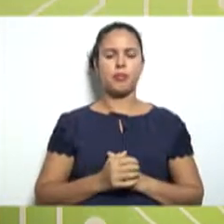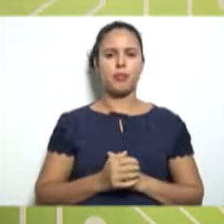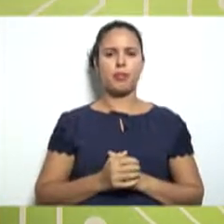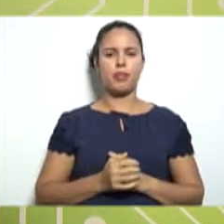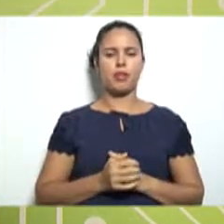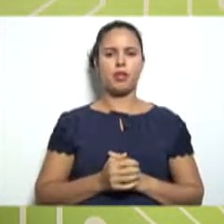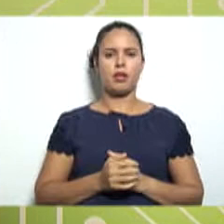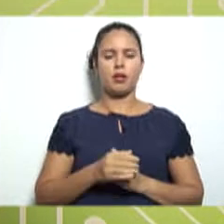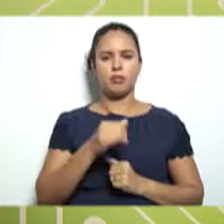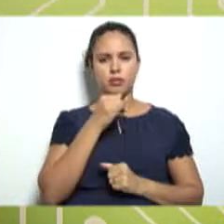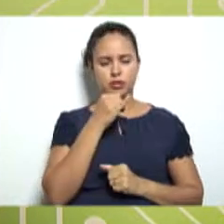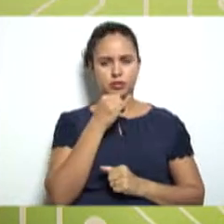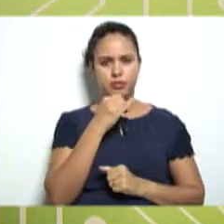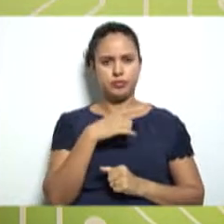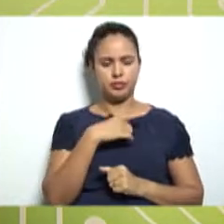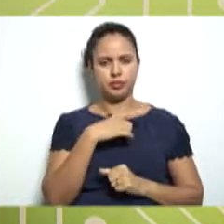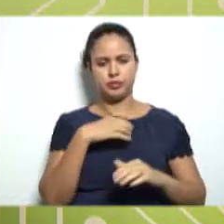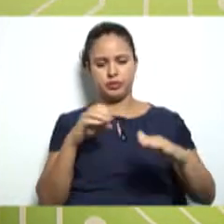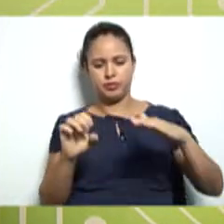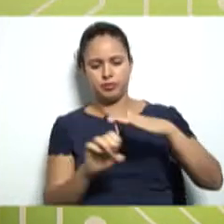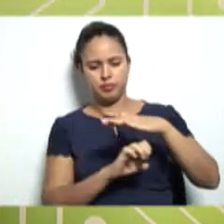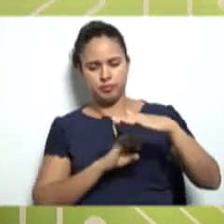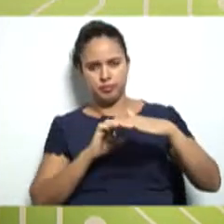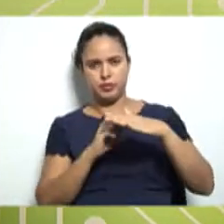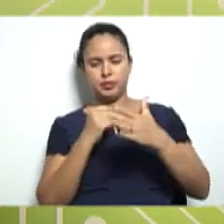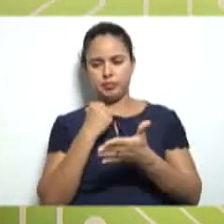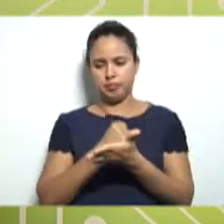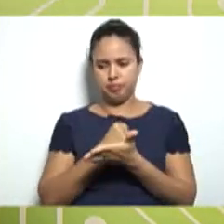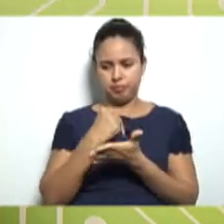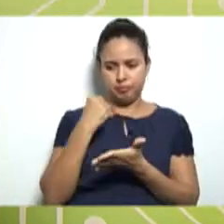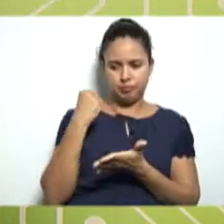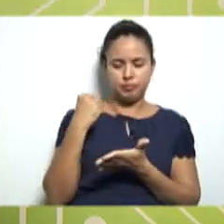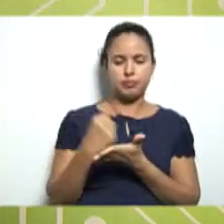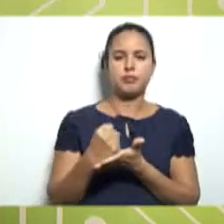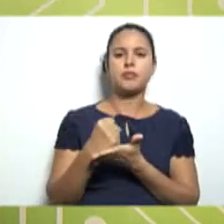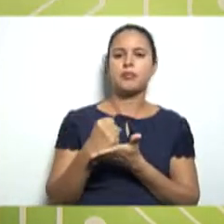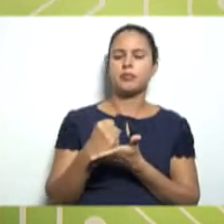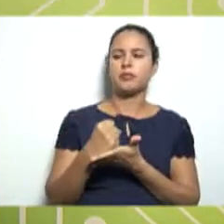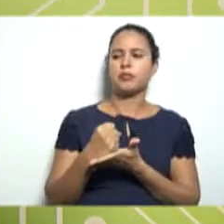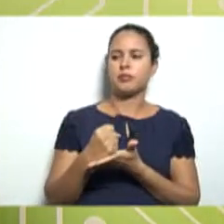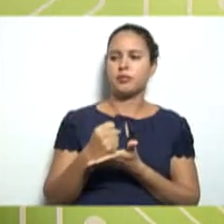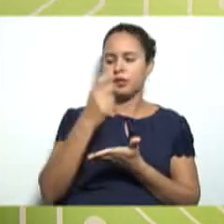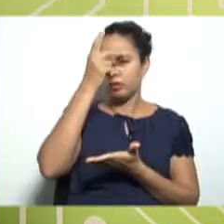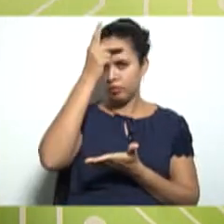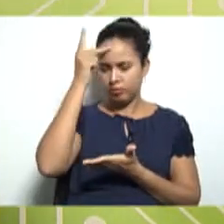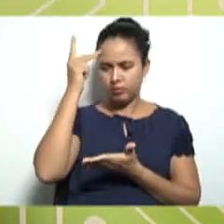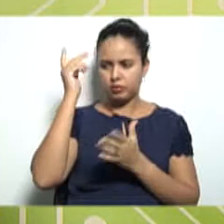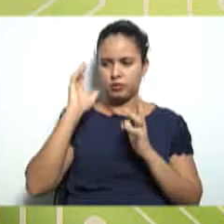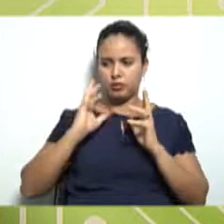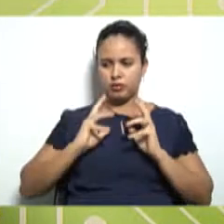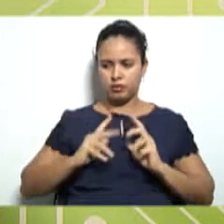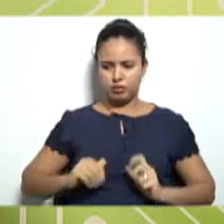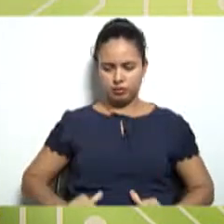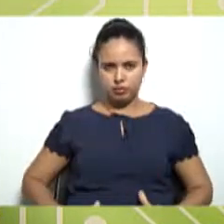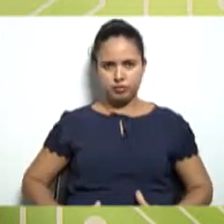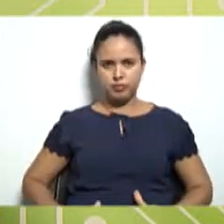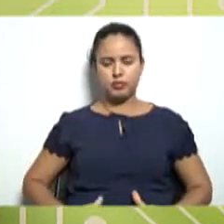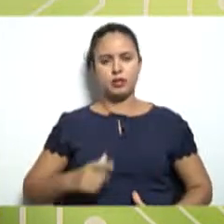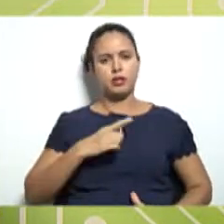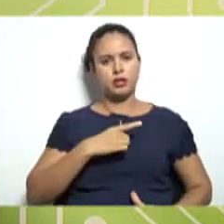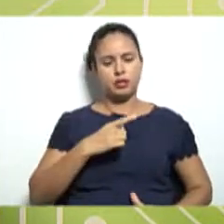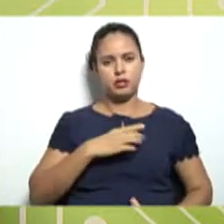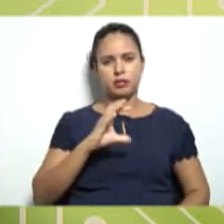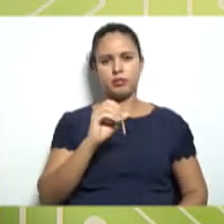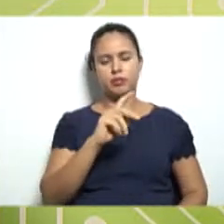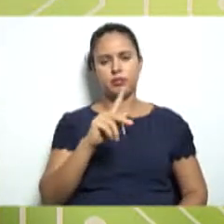cenários. Tem uma empresa que contrata pessoas de limpeza e que vai fazer um contrato com a escola. E aqui a gente tem uma